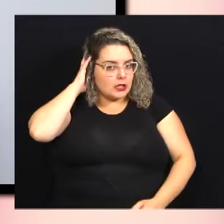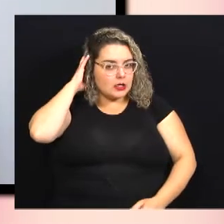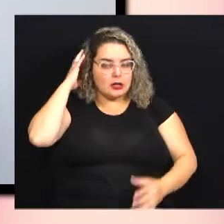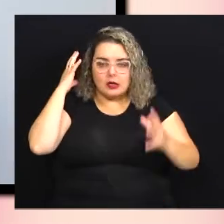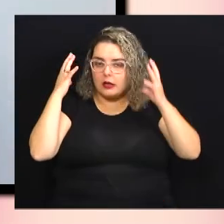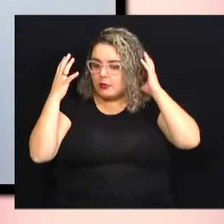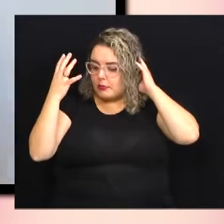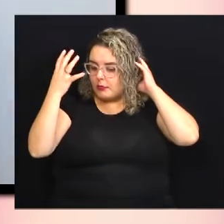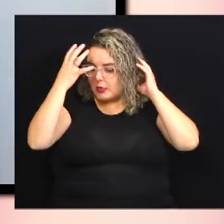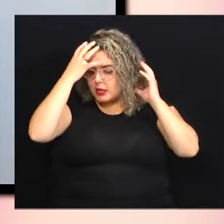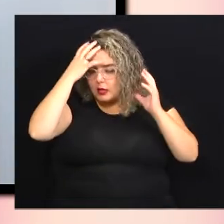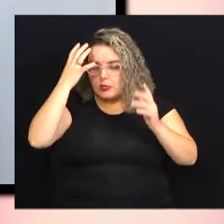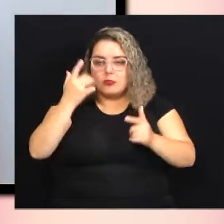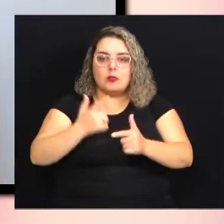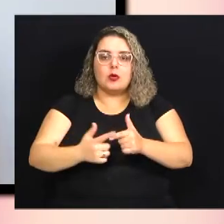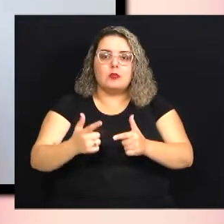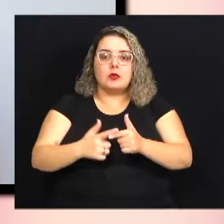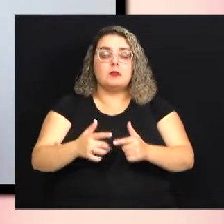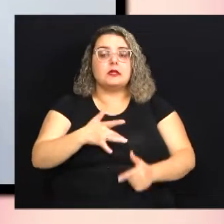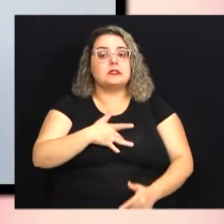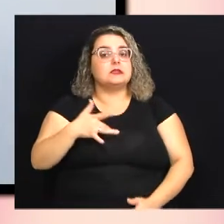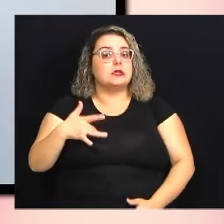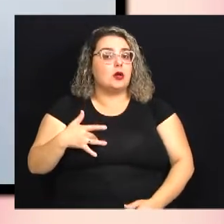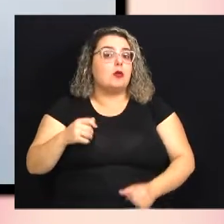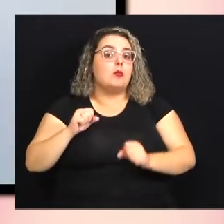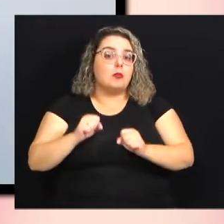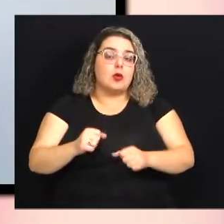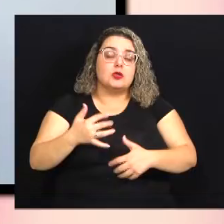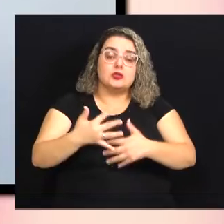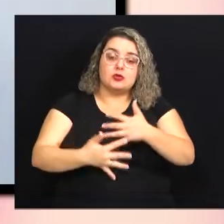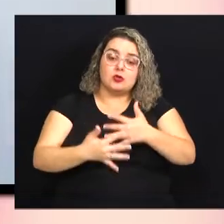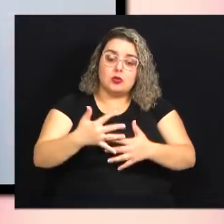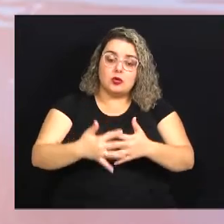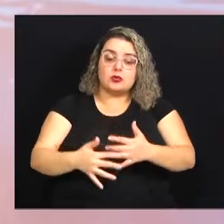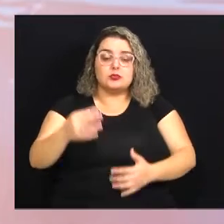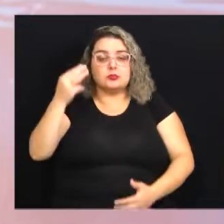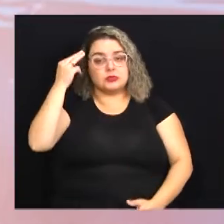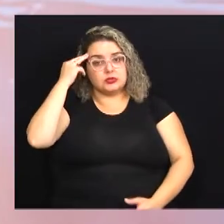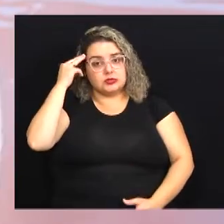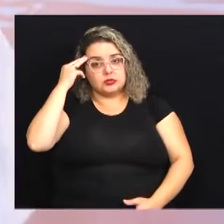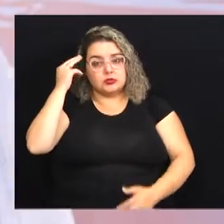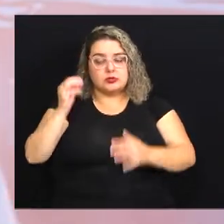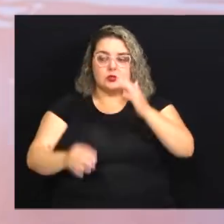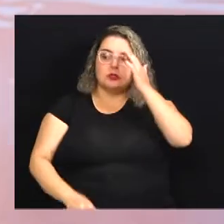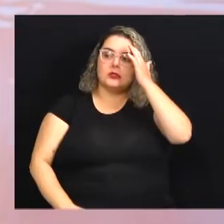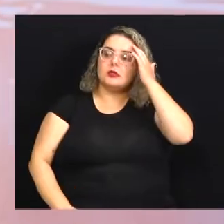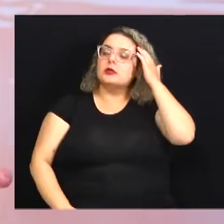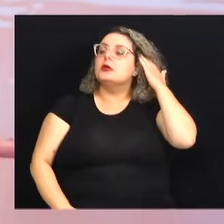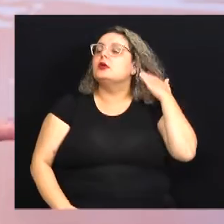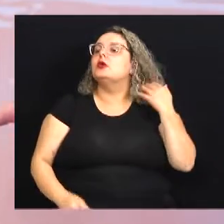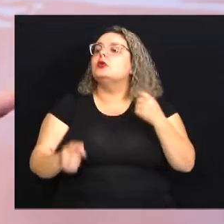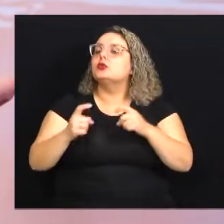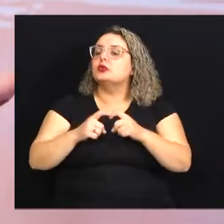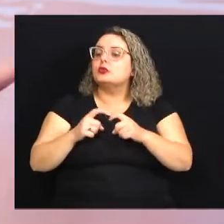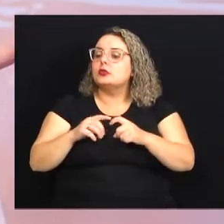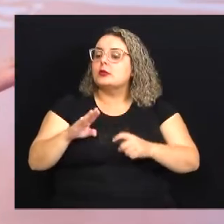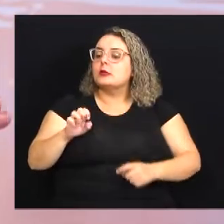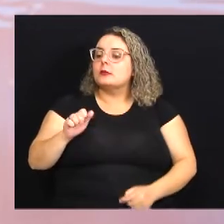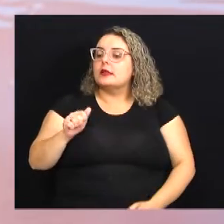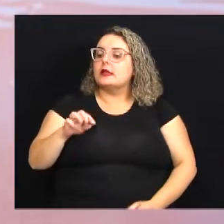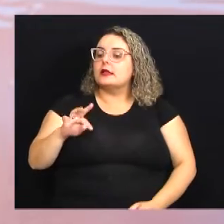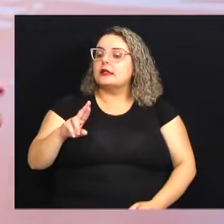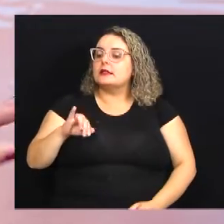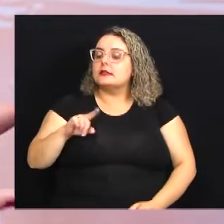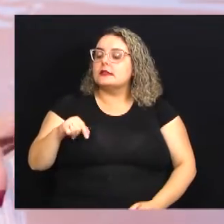de saúde que possa levar a um comprometimento de memória. E doutora Beatriz, me fala uma coisa, né? A